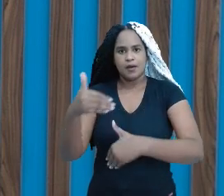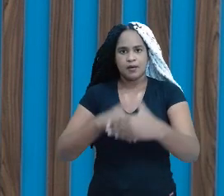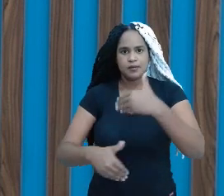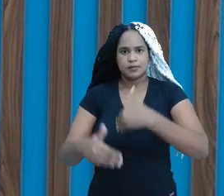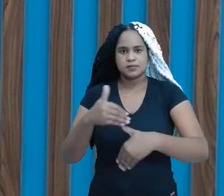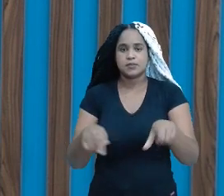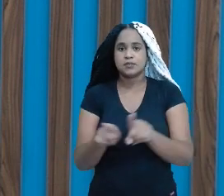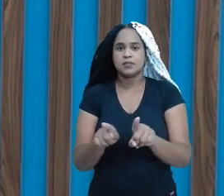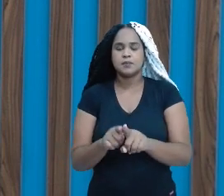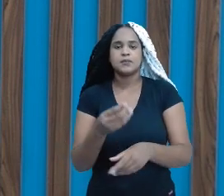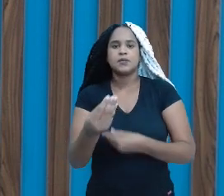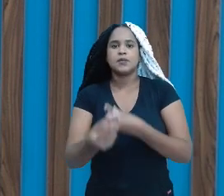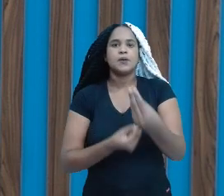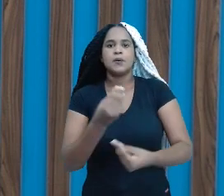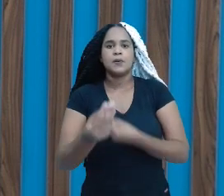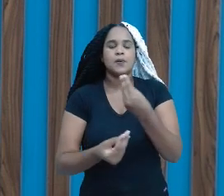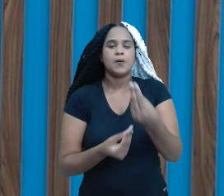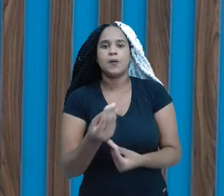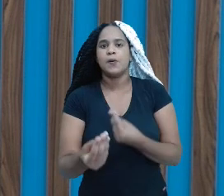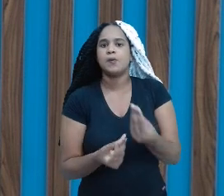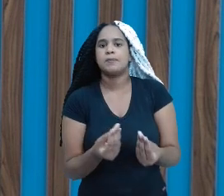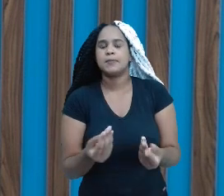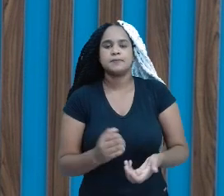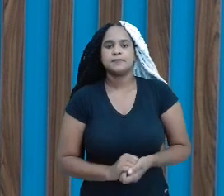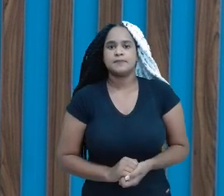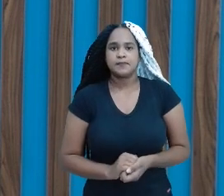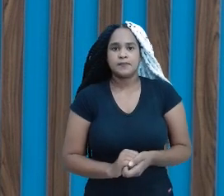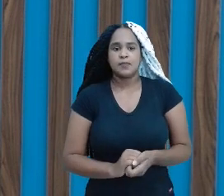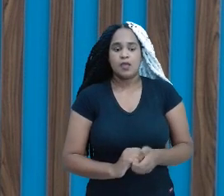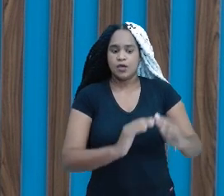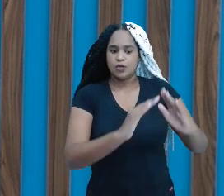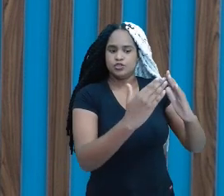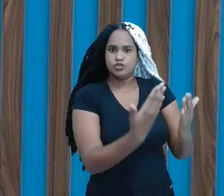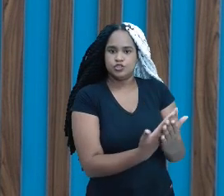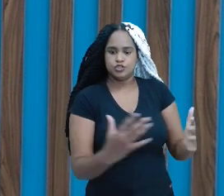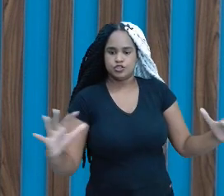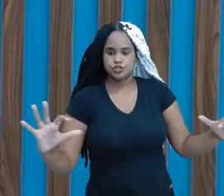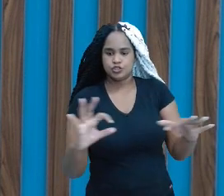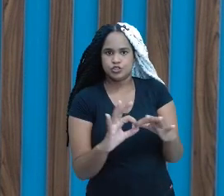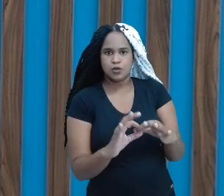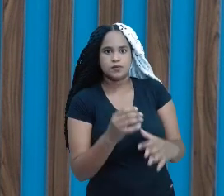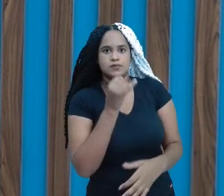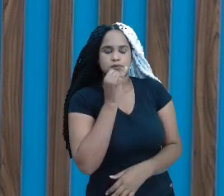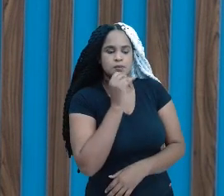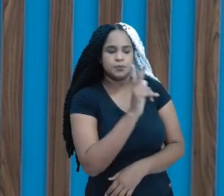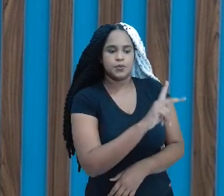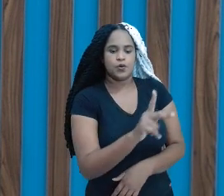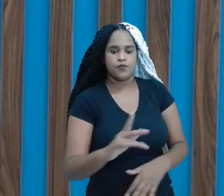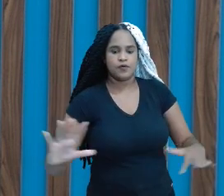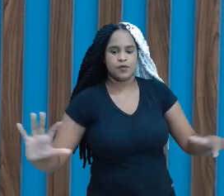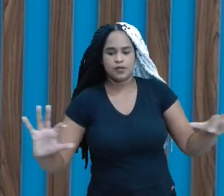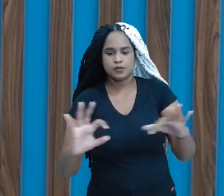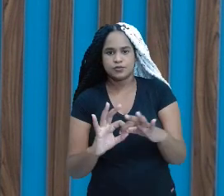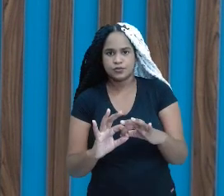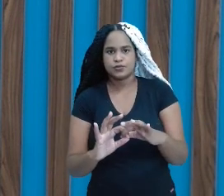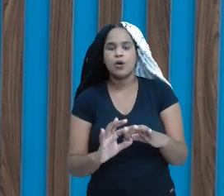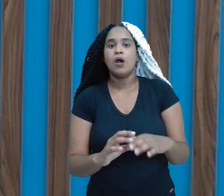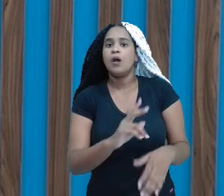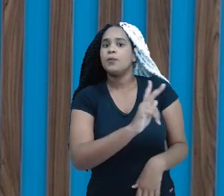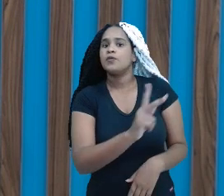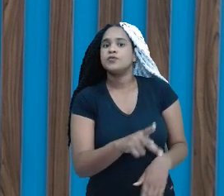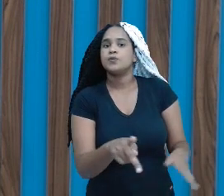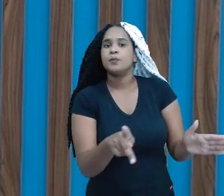e como essa interação com a escola, como essa interação com o professor da sala de recursos multifuncionais, que é o professor que